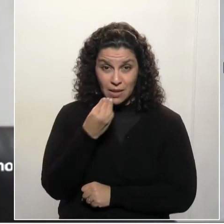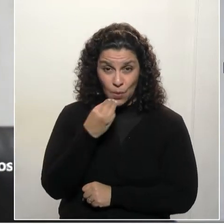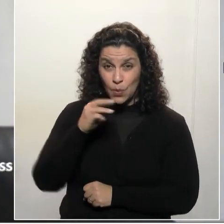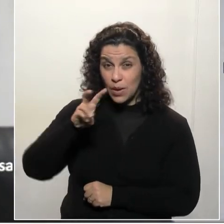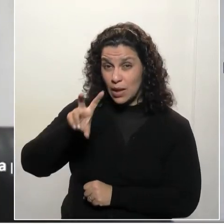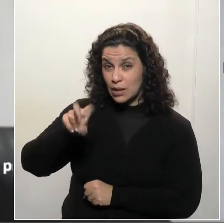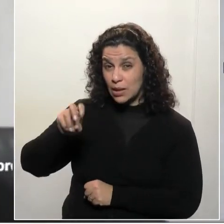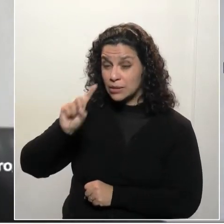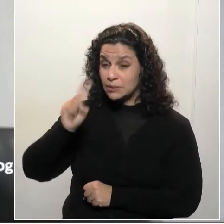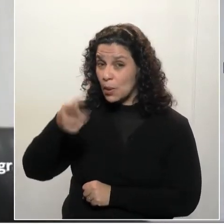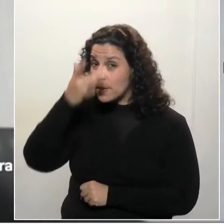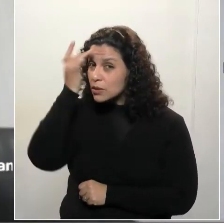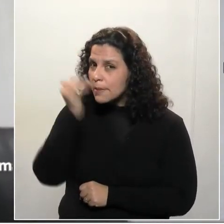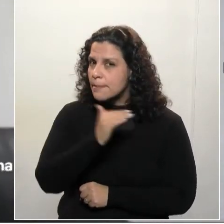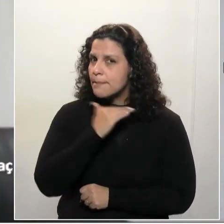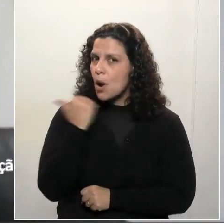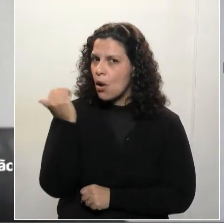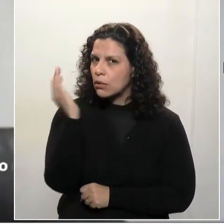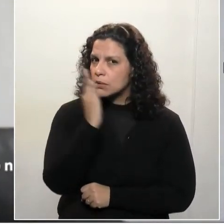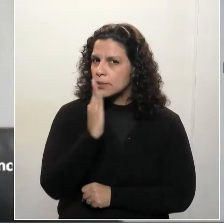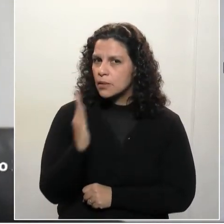Isso